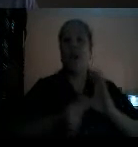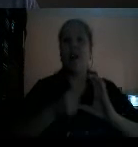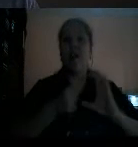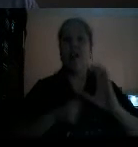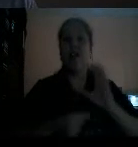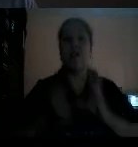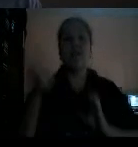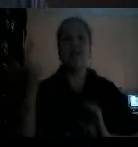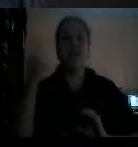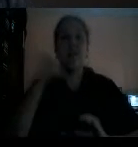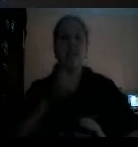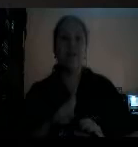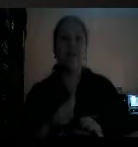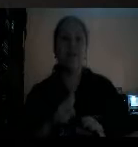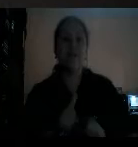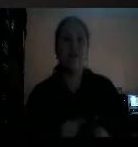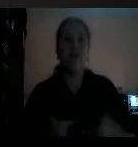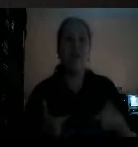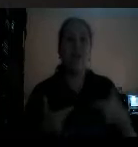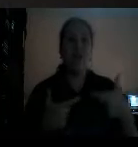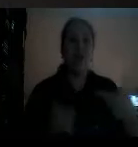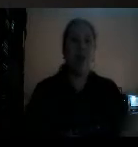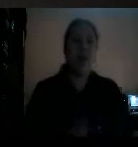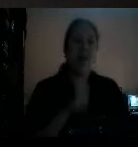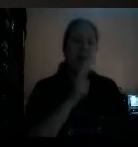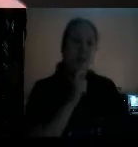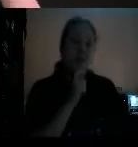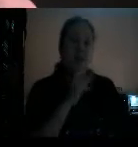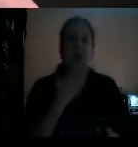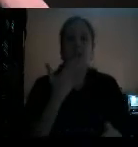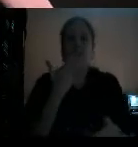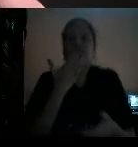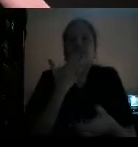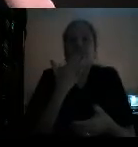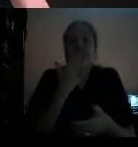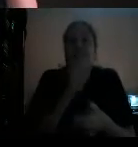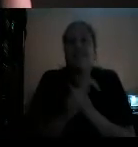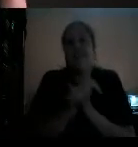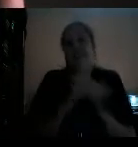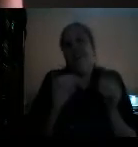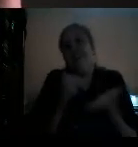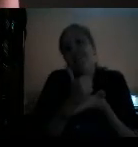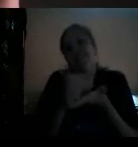eu acho que isso você já sabe. Tranquilão?